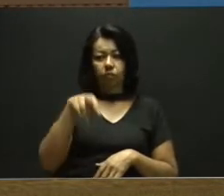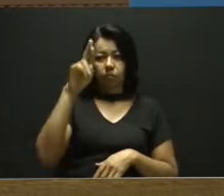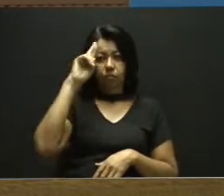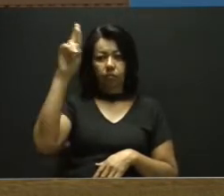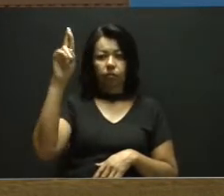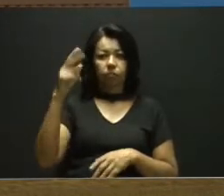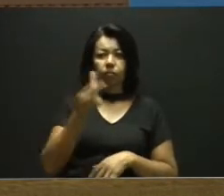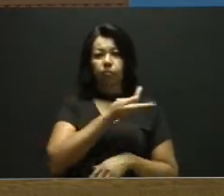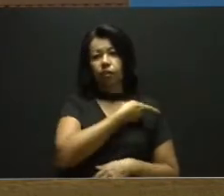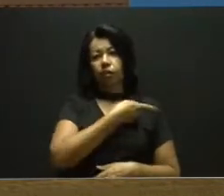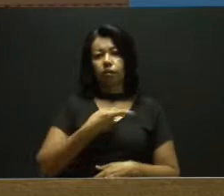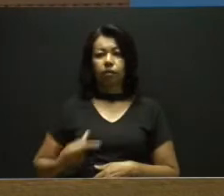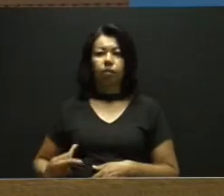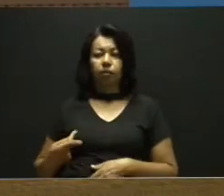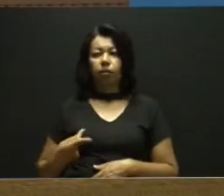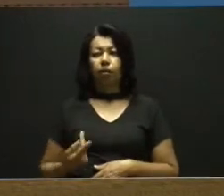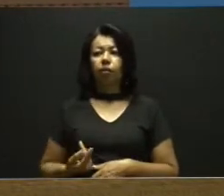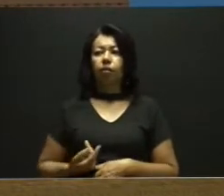presidente